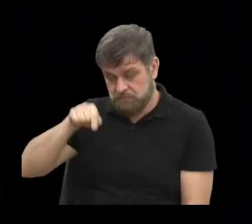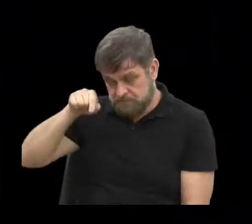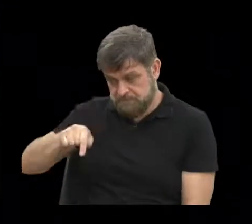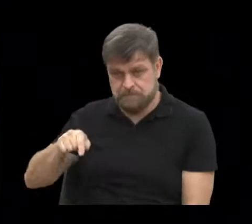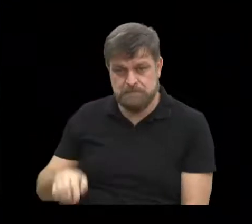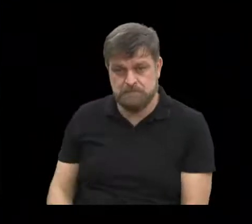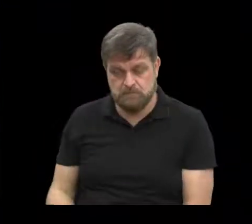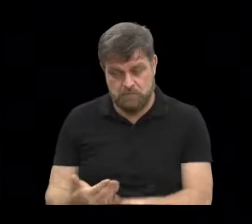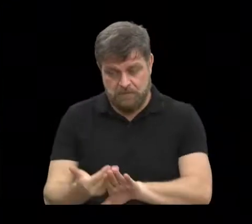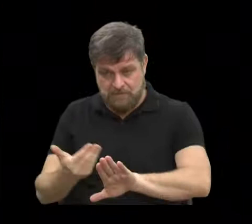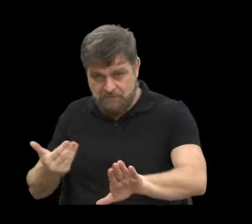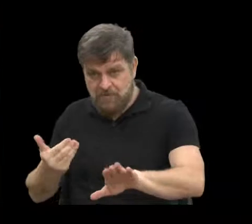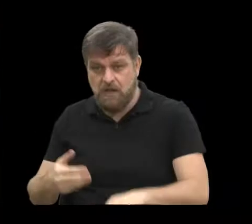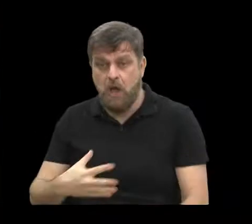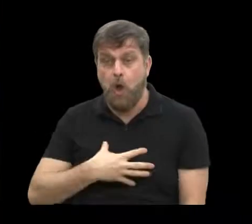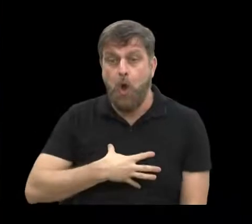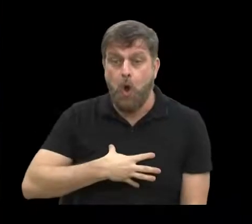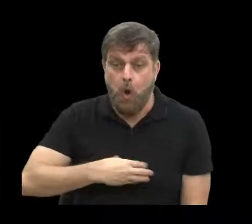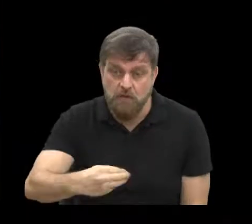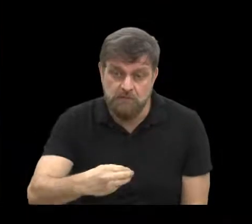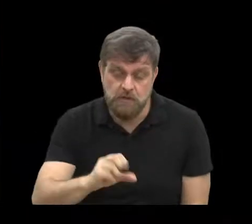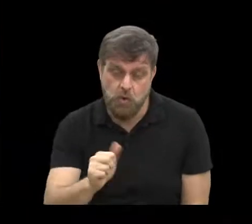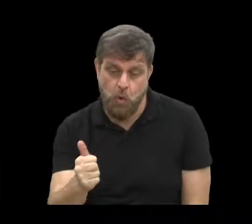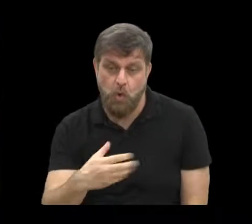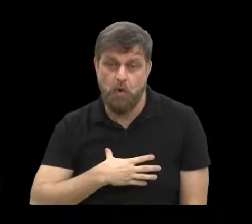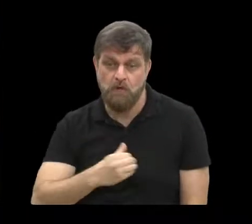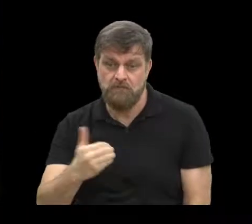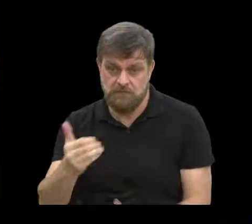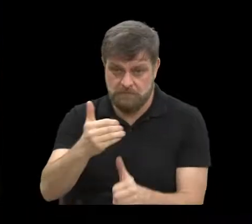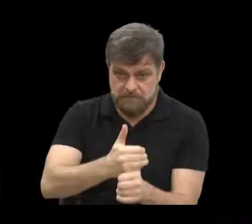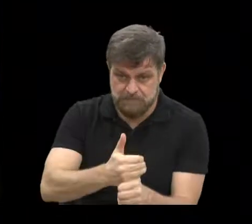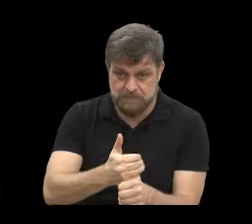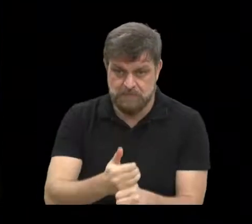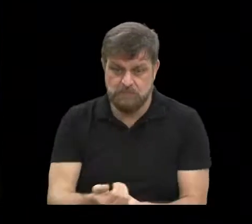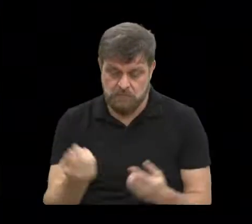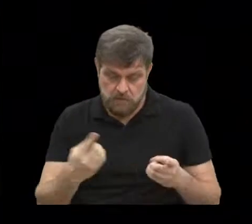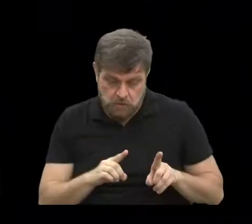congêneres. O filho ou enteado que tenha constituído